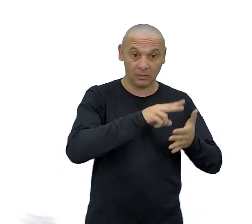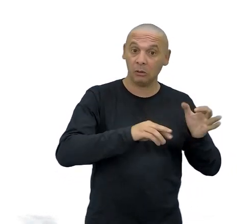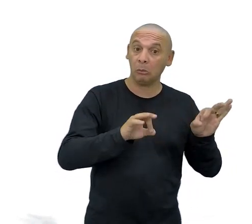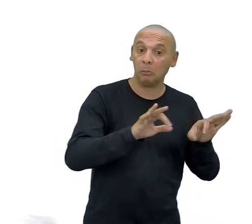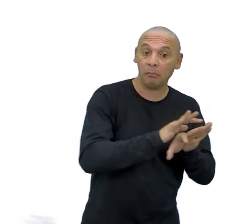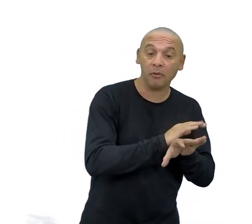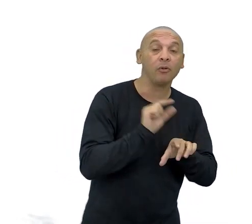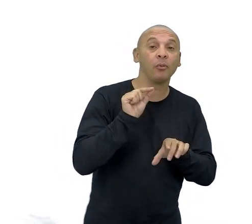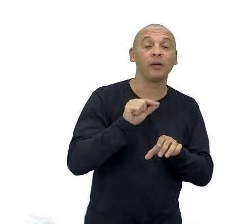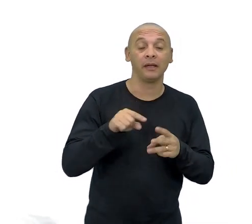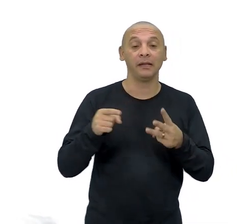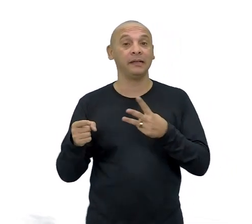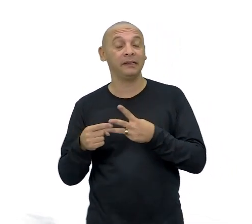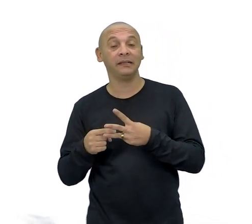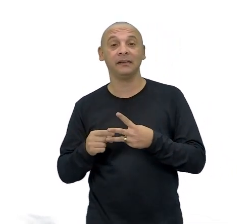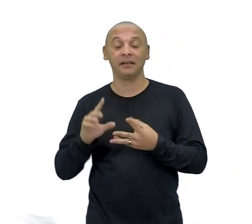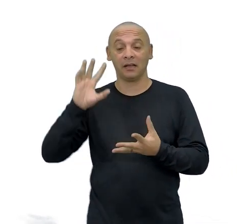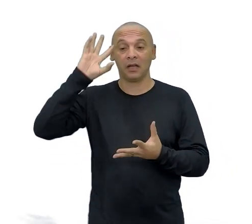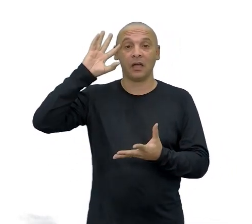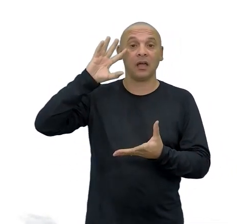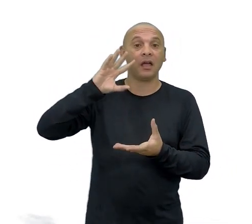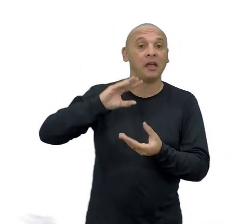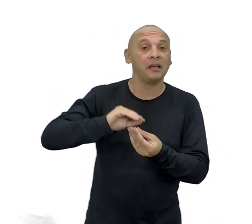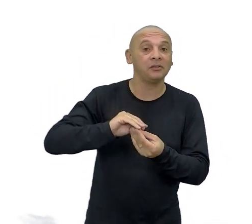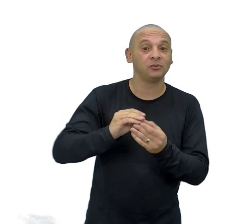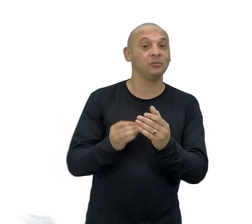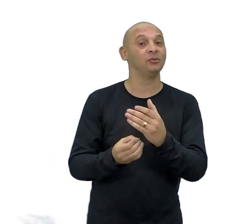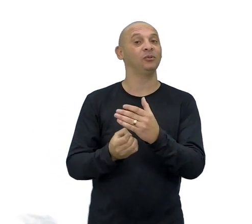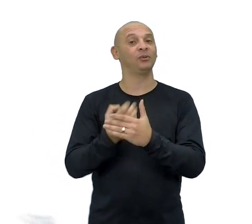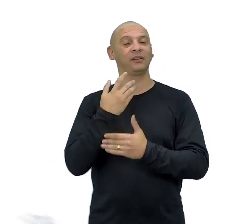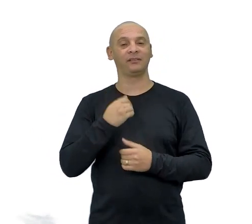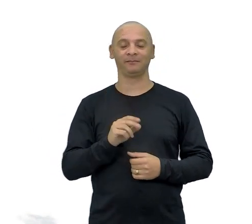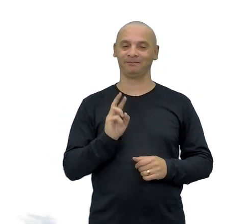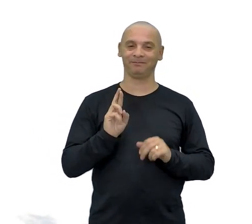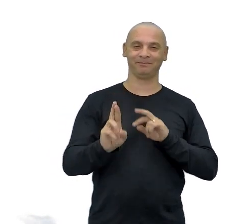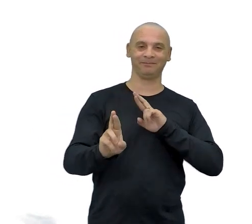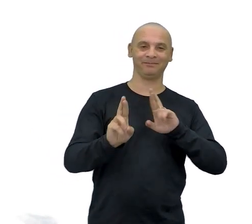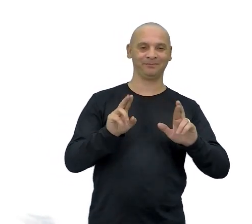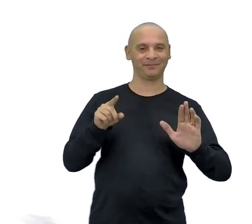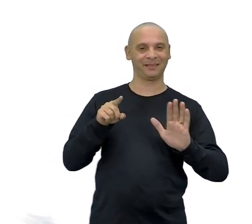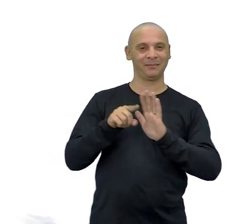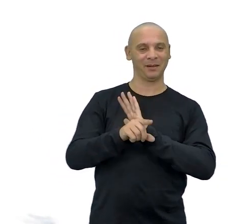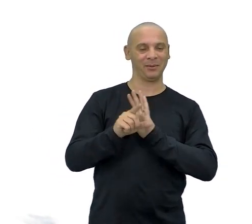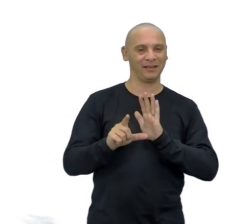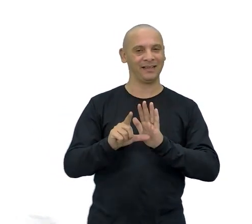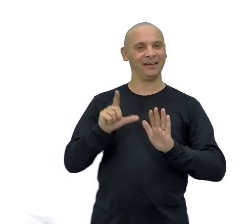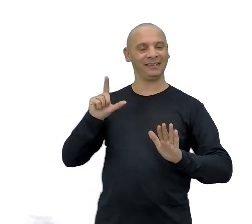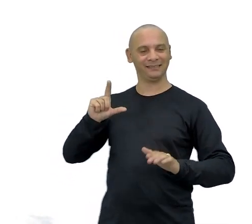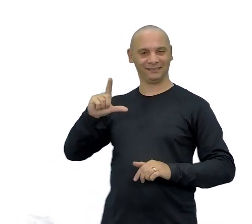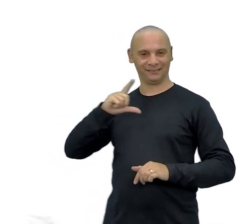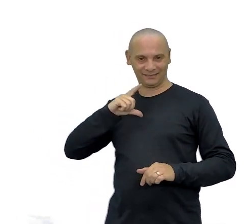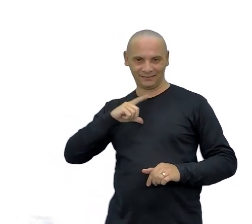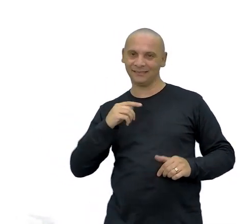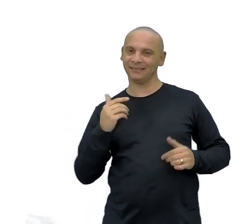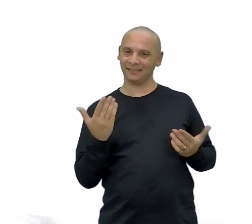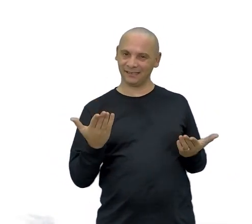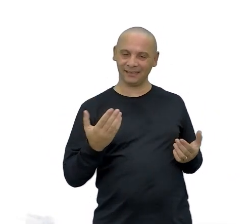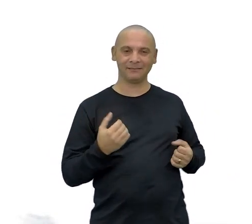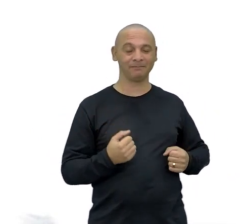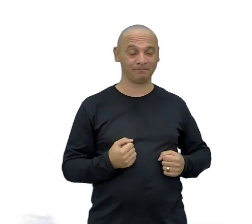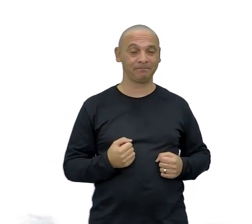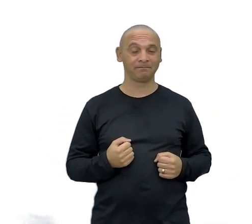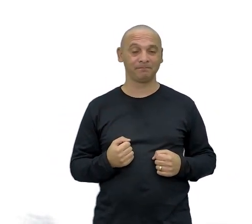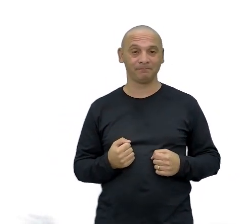do resumo, a formulação de respostas para as perguntas previamente elaboradas, que já foram discutidas durante a